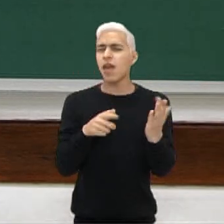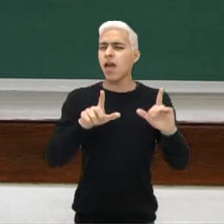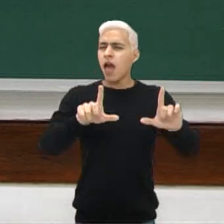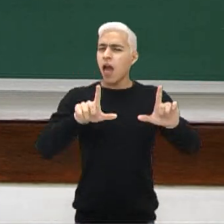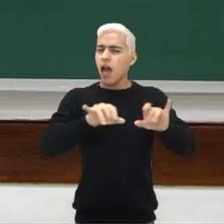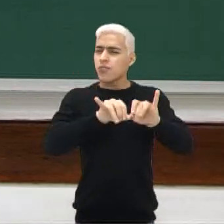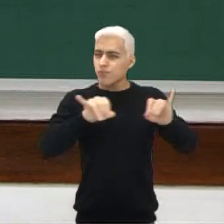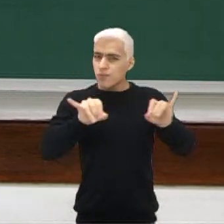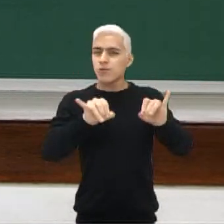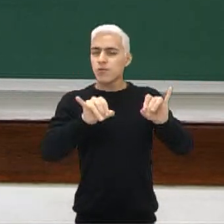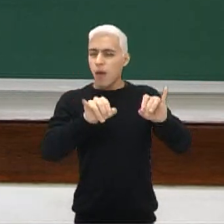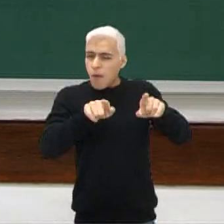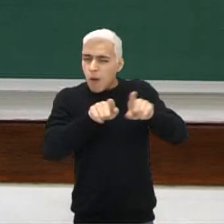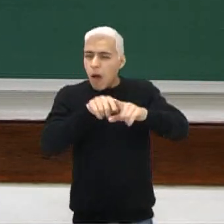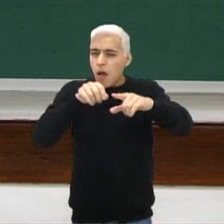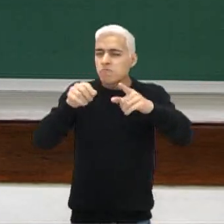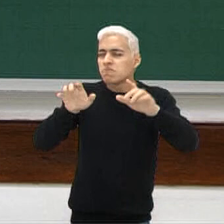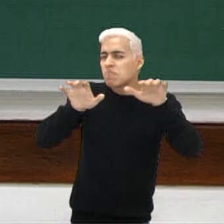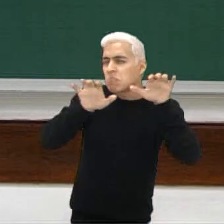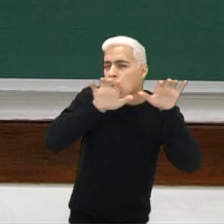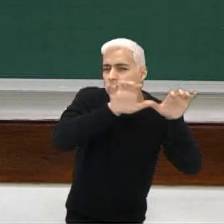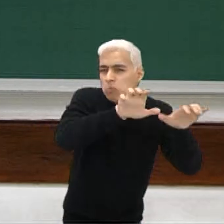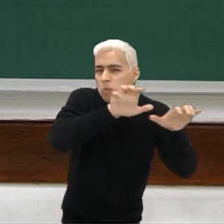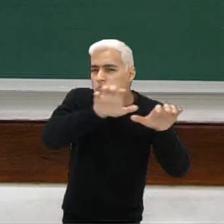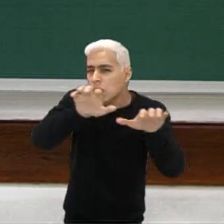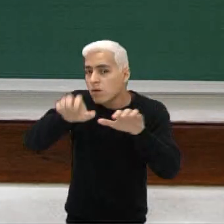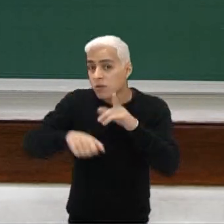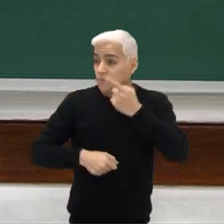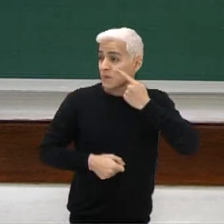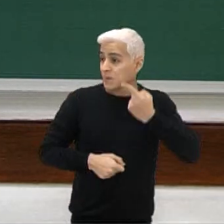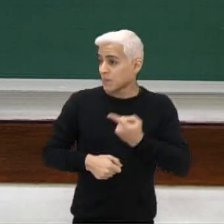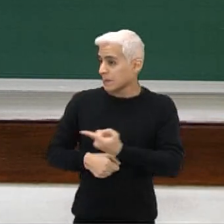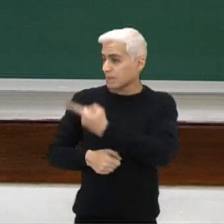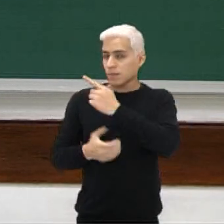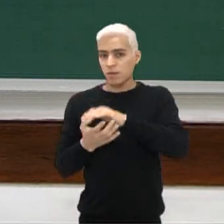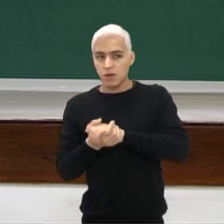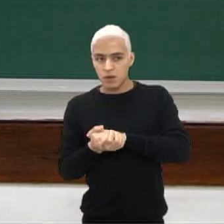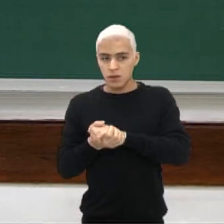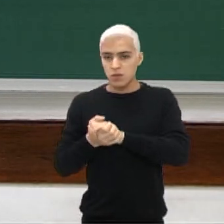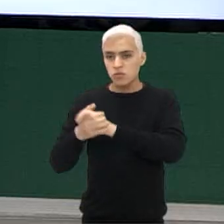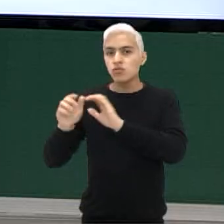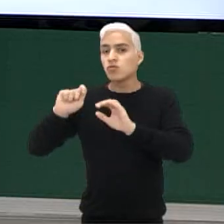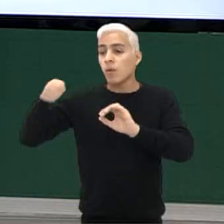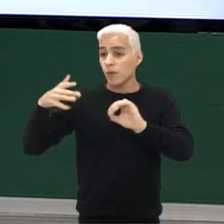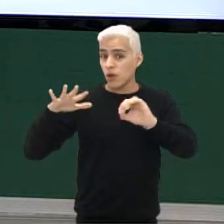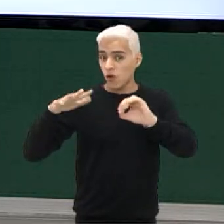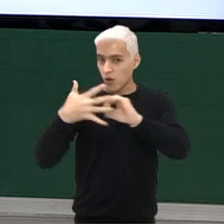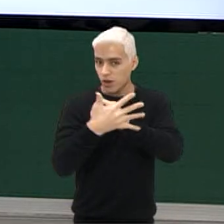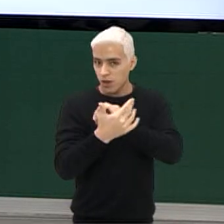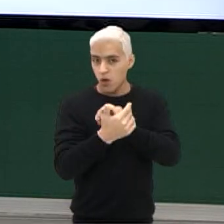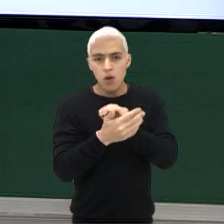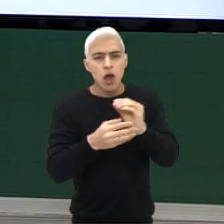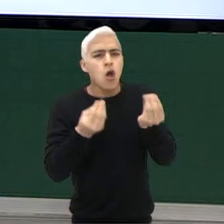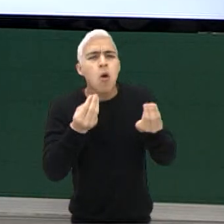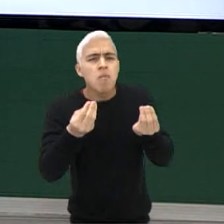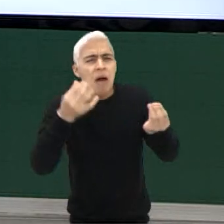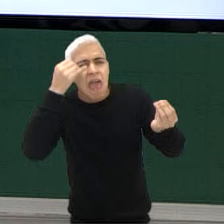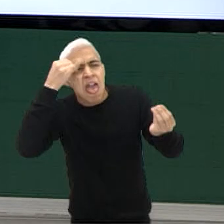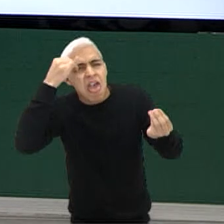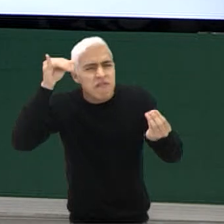anúncio publicitário. Olha aqui, trouxe para vocês o do coronavírus. A prevenção está